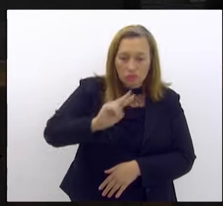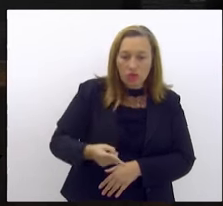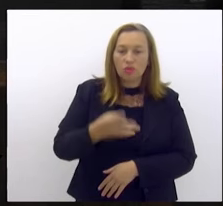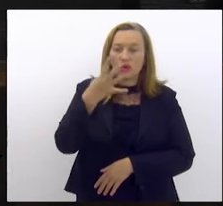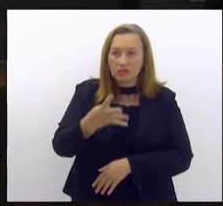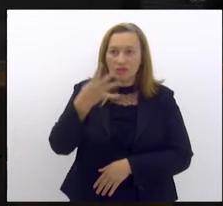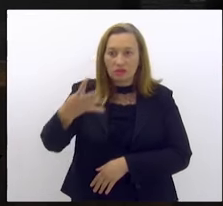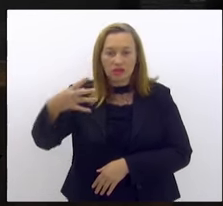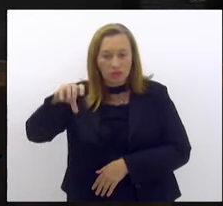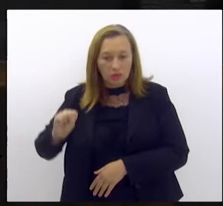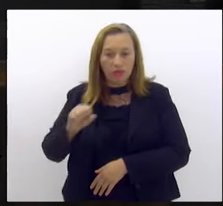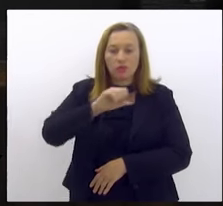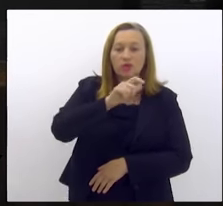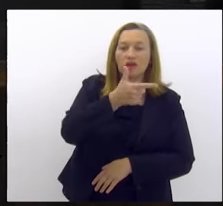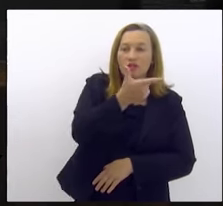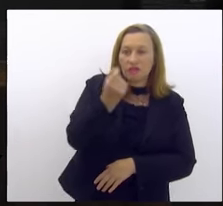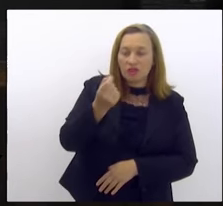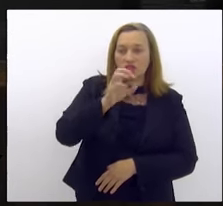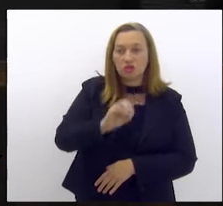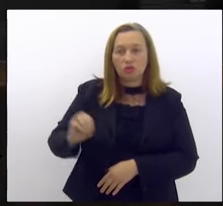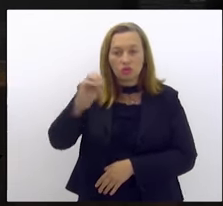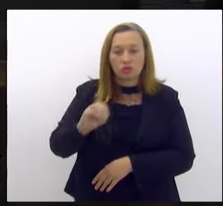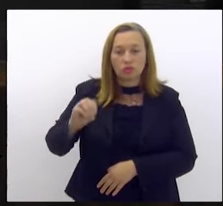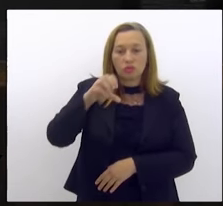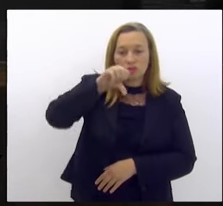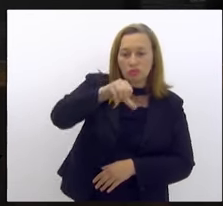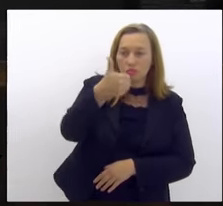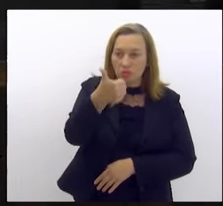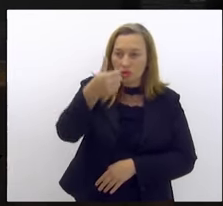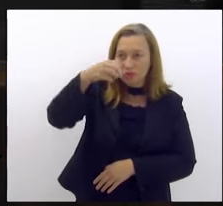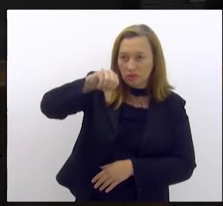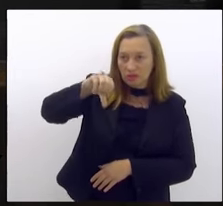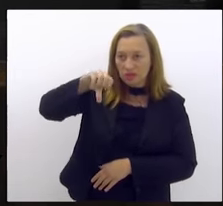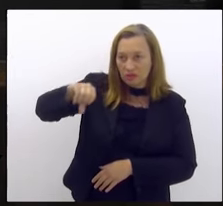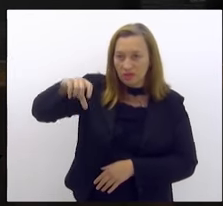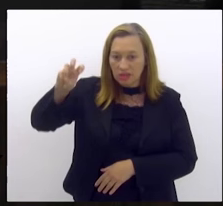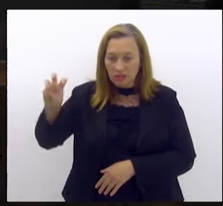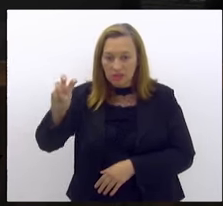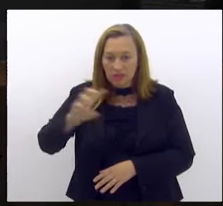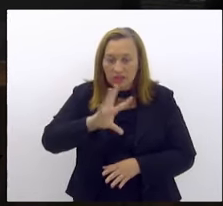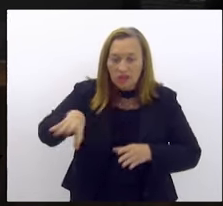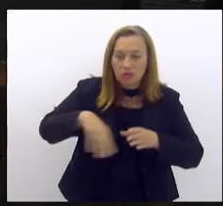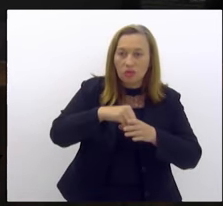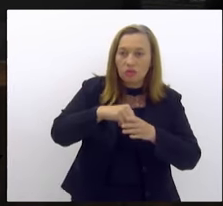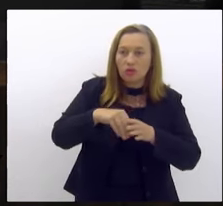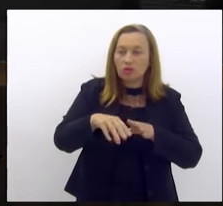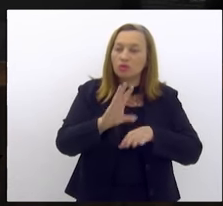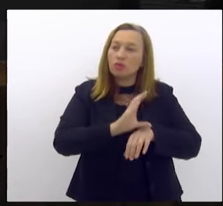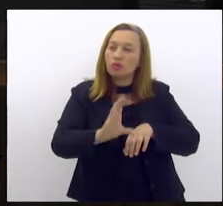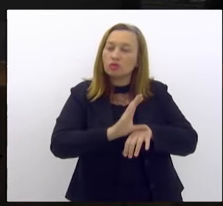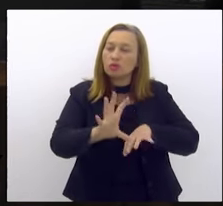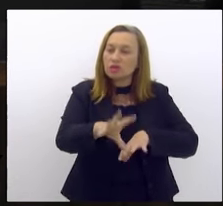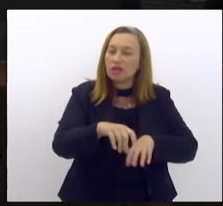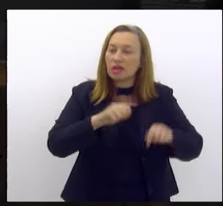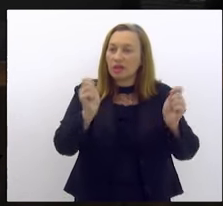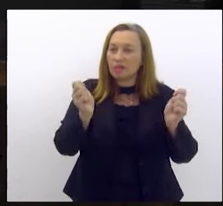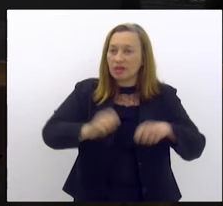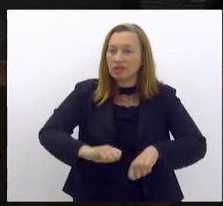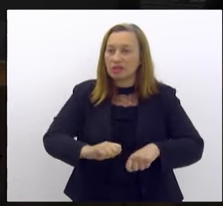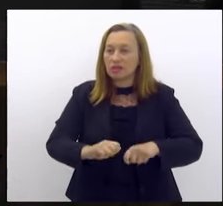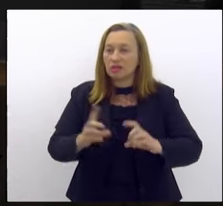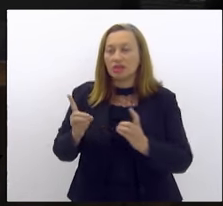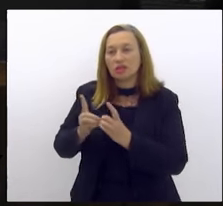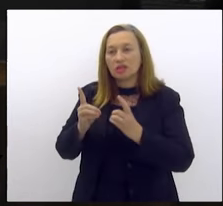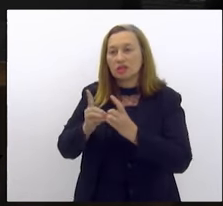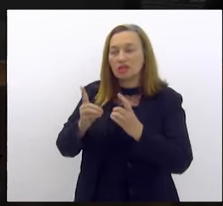2.448, de 20 de outubro de 1995, para incluir cursos de capacitação no atendimento às